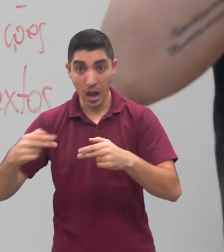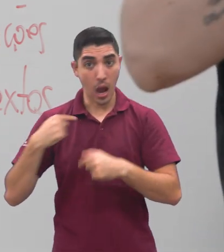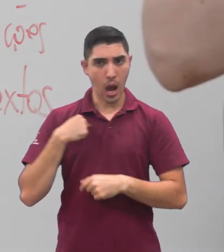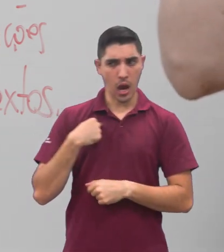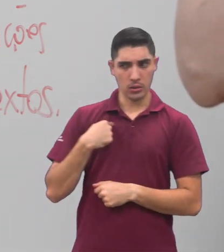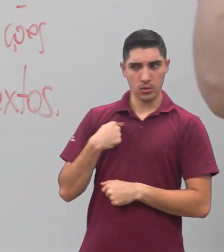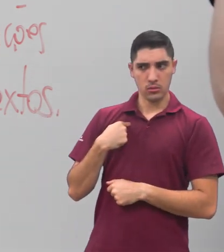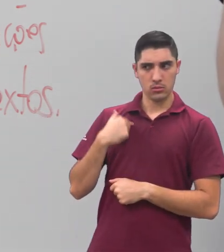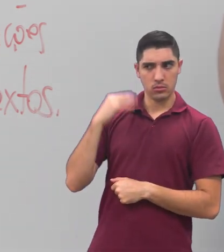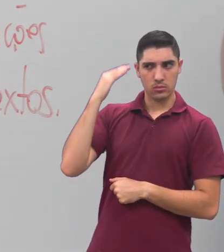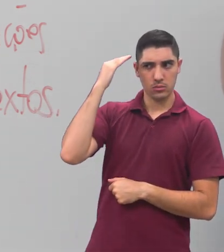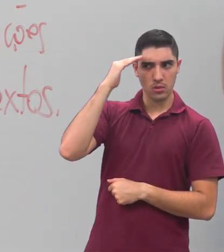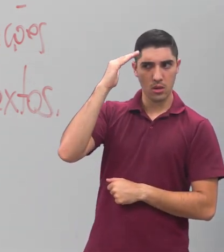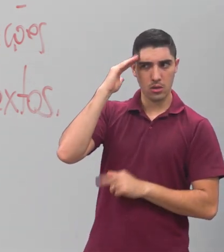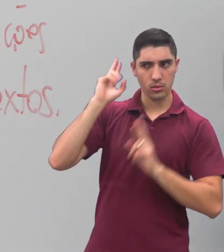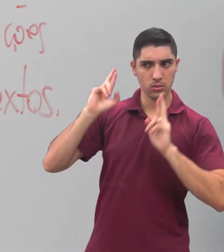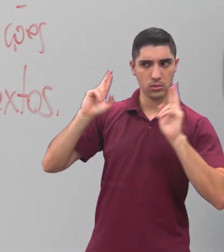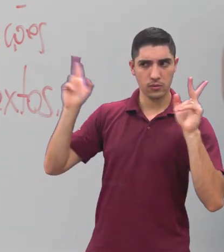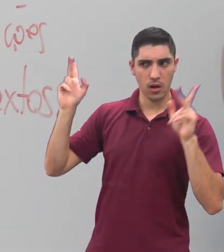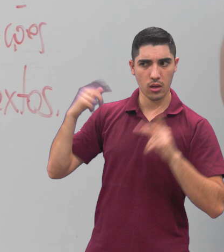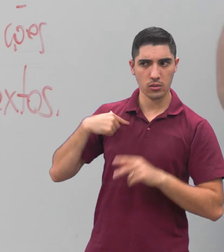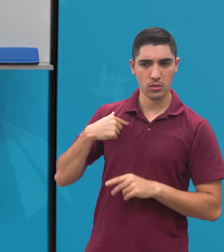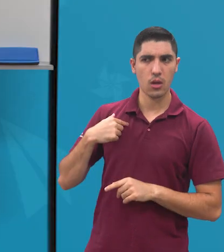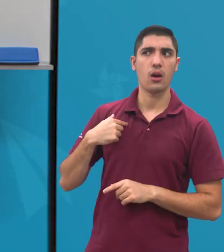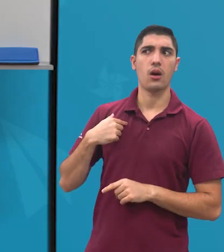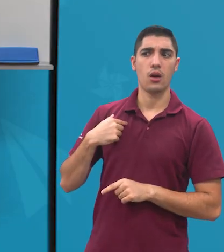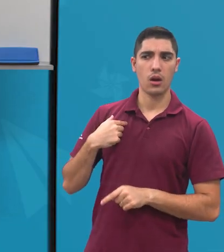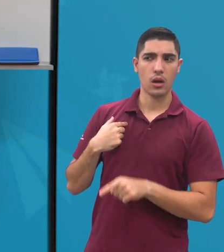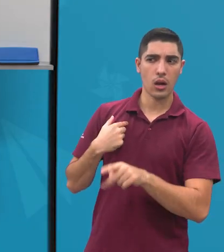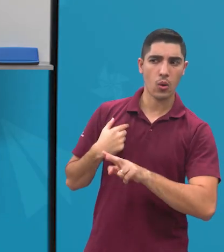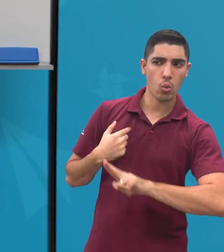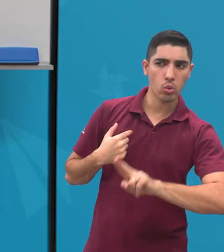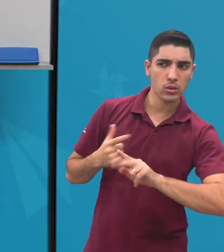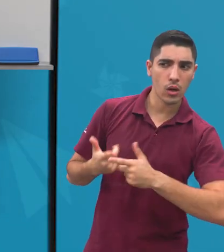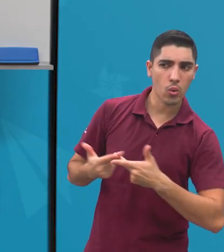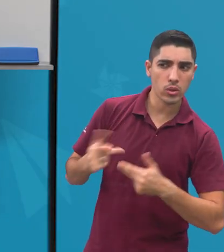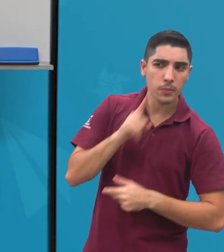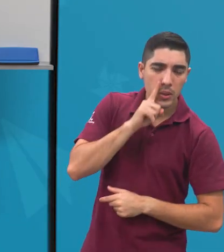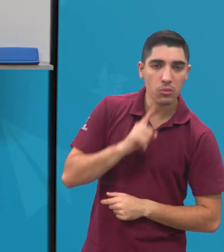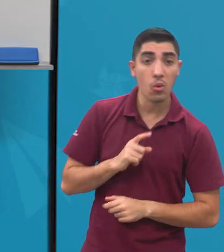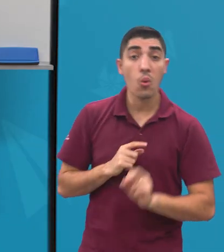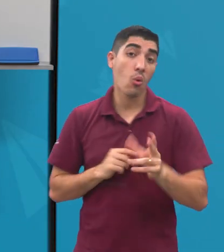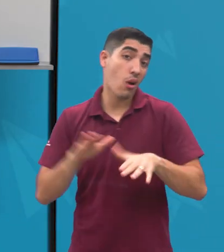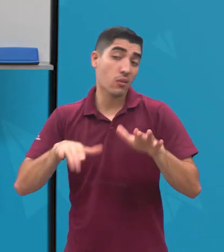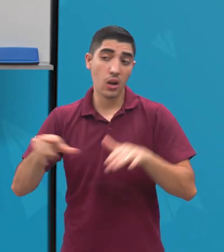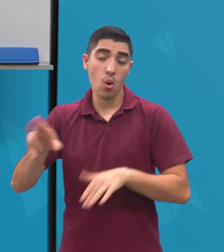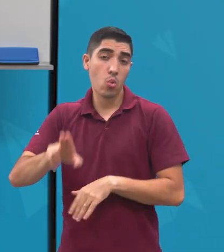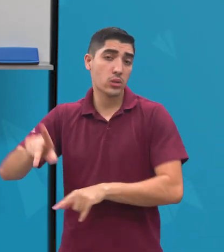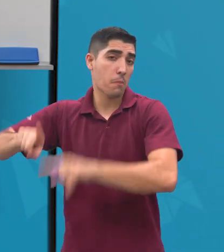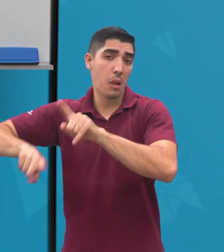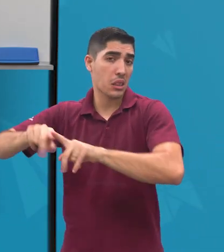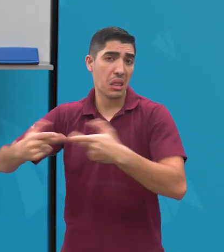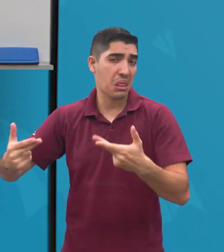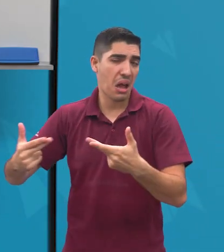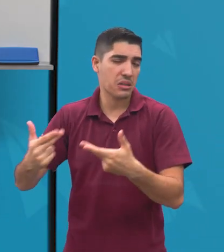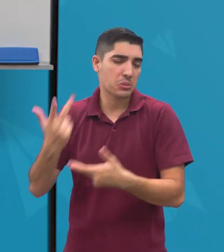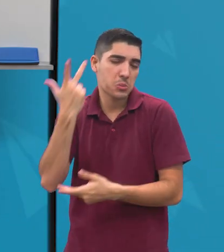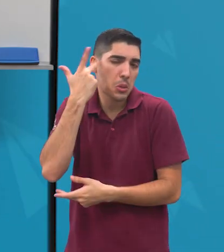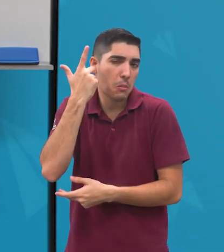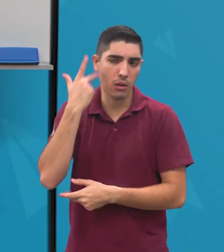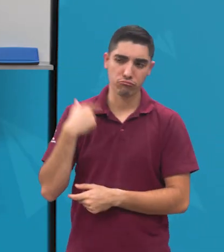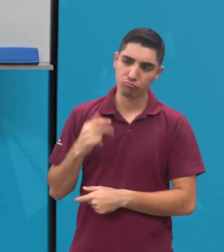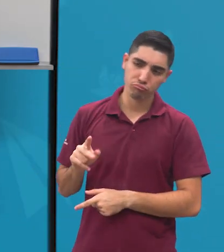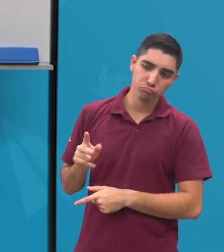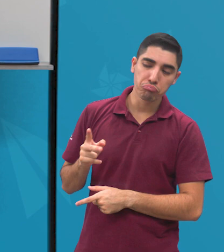maneira ou ela vai se dar de uma outra maneira. E aqui nós já estamos começando a falar dessa articulação